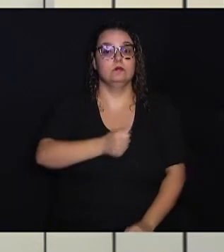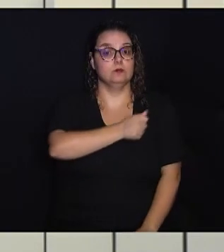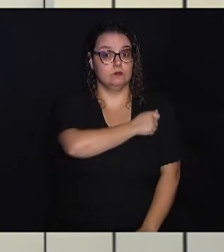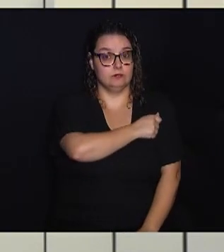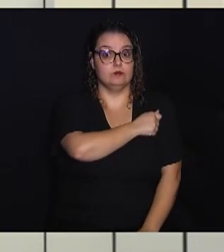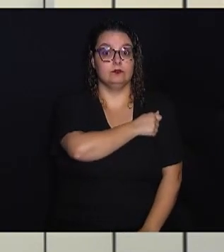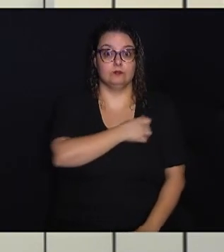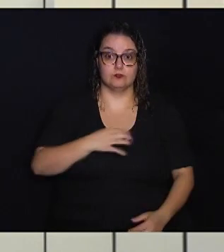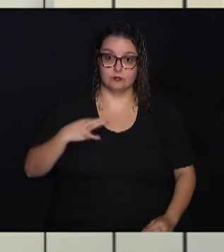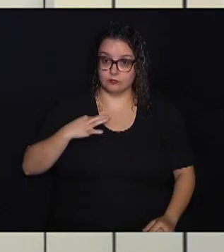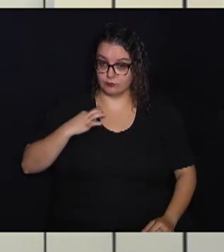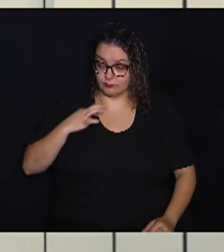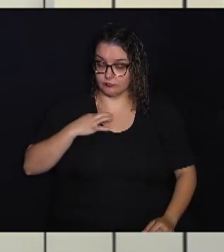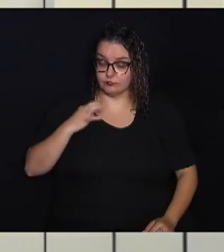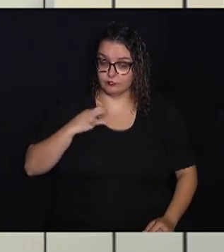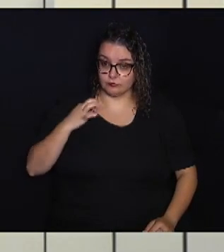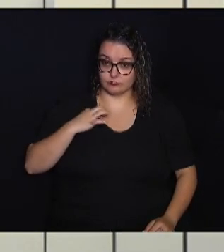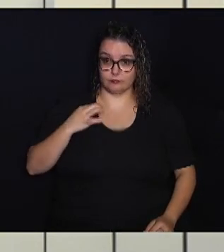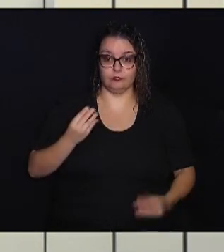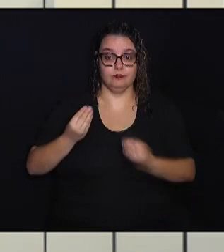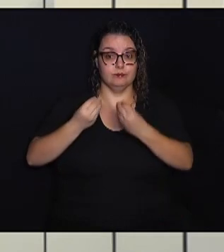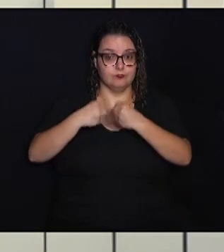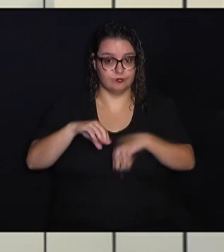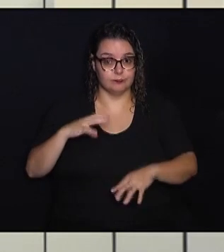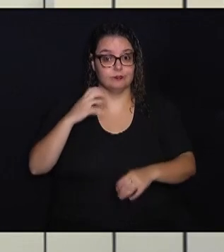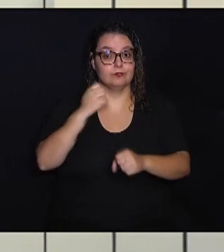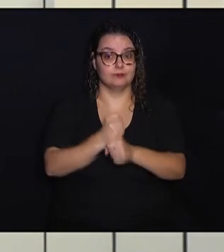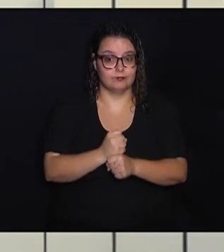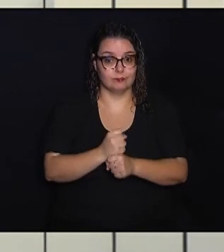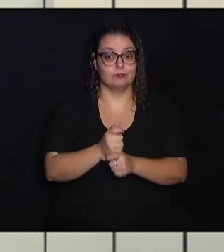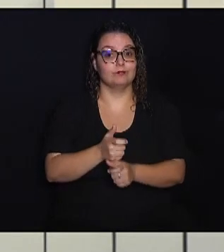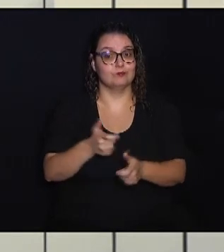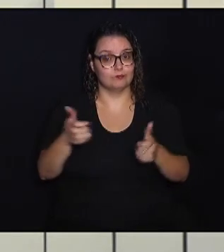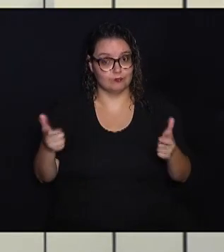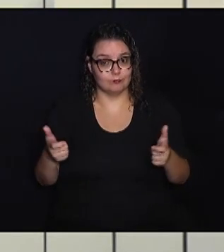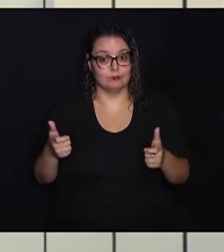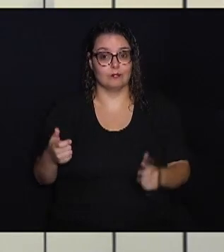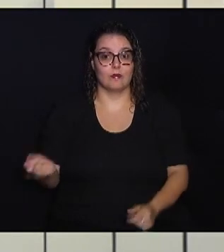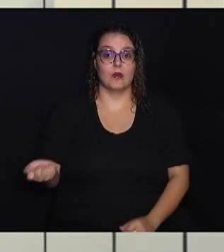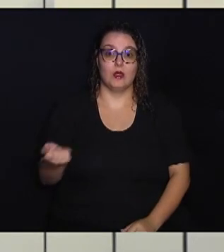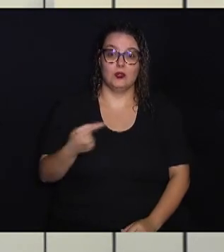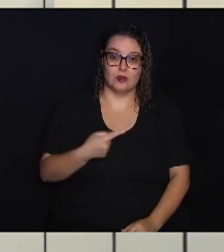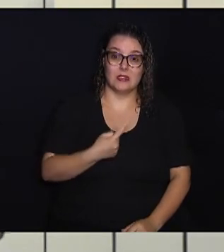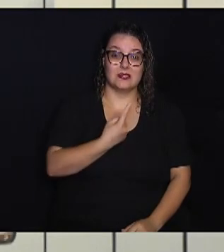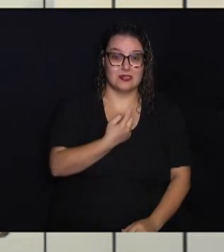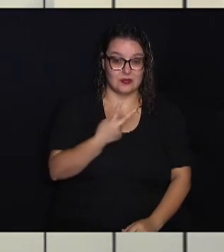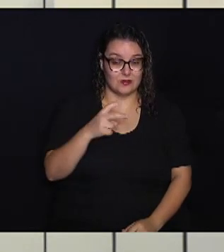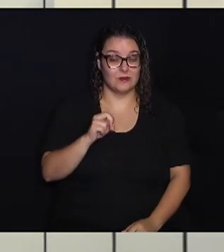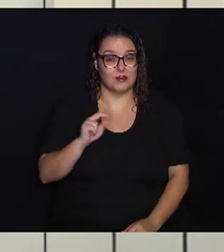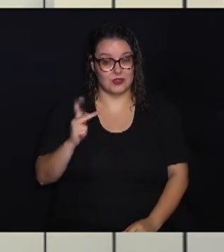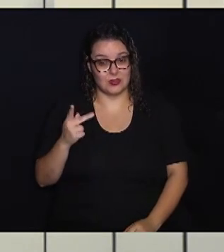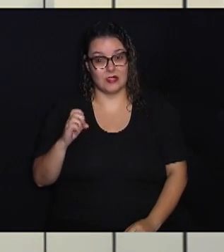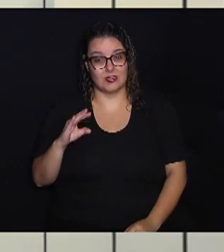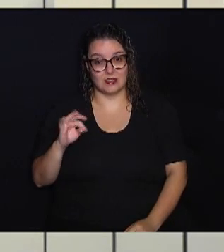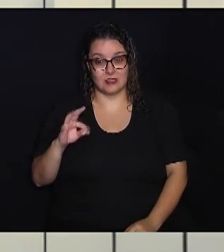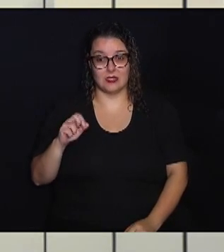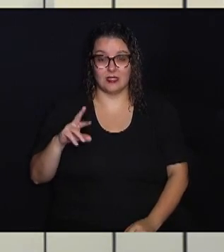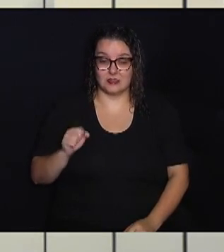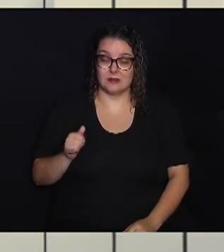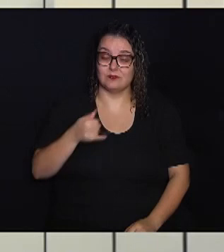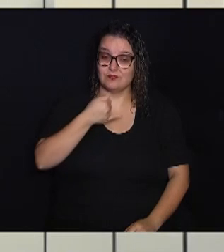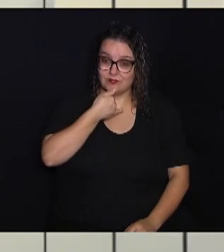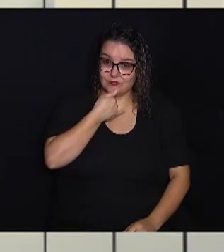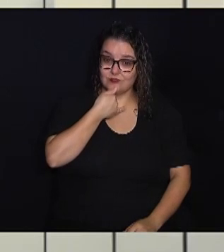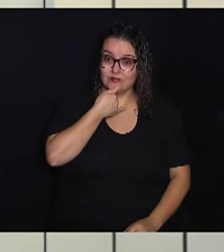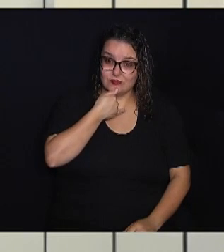e de voluntários, o dano contabilizado é maior do que 120 hectares e, infelizmente, tudo indica que a